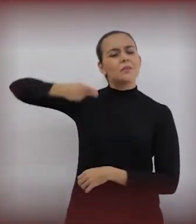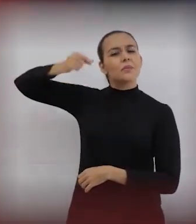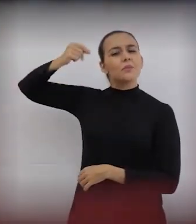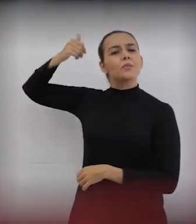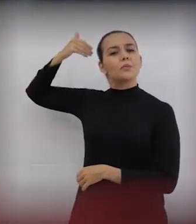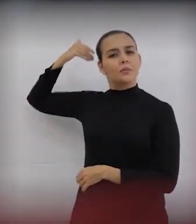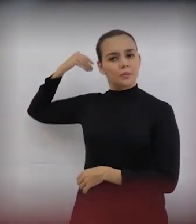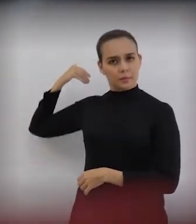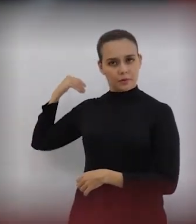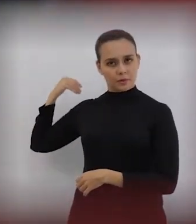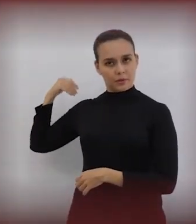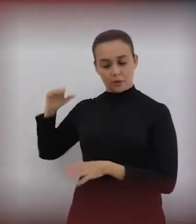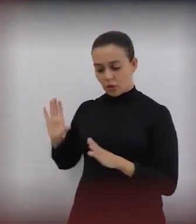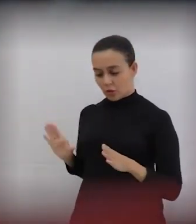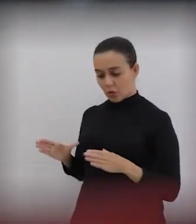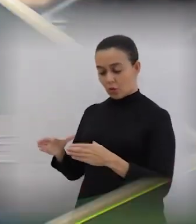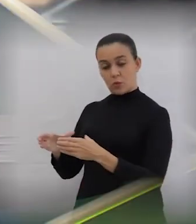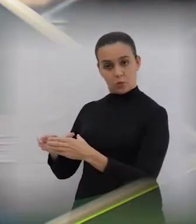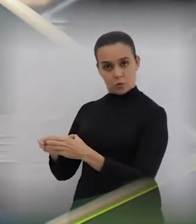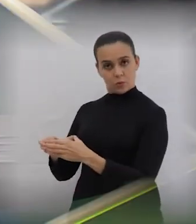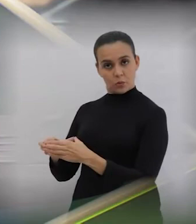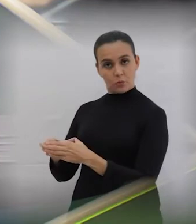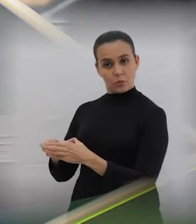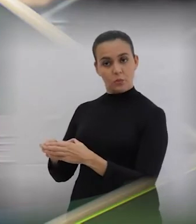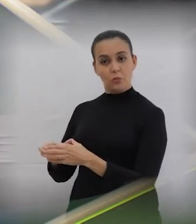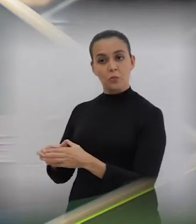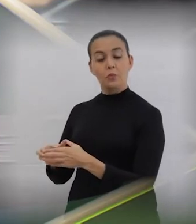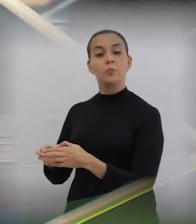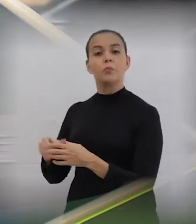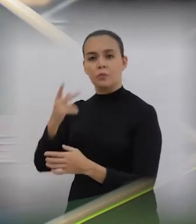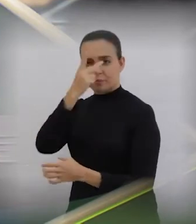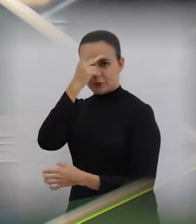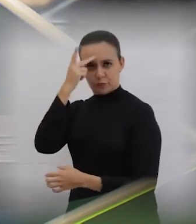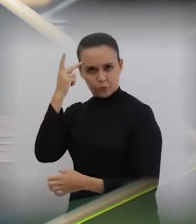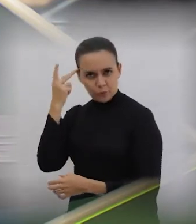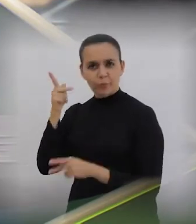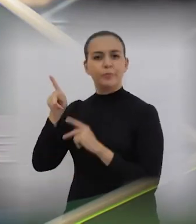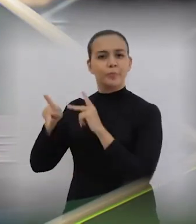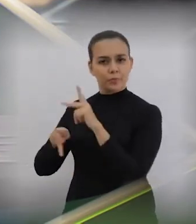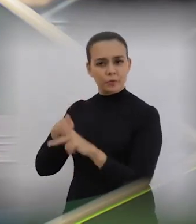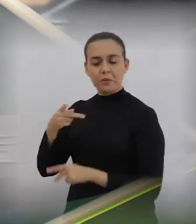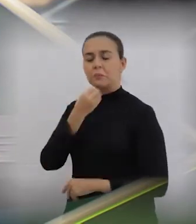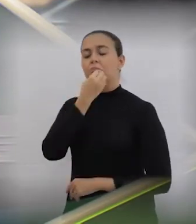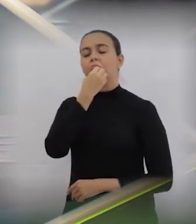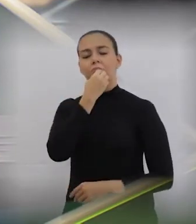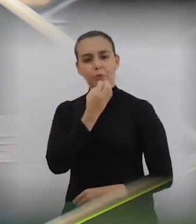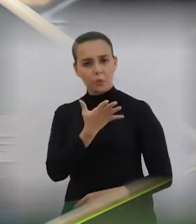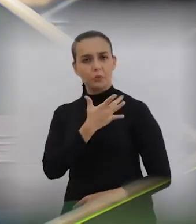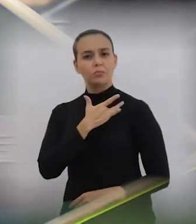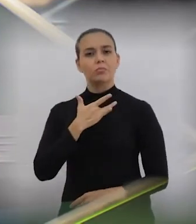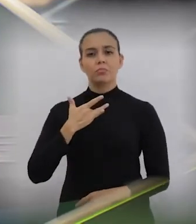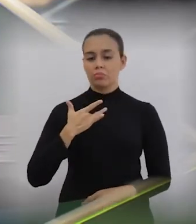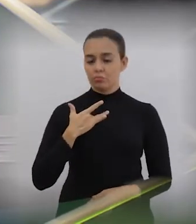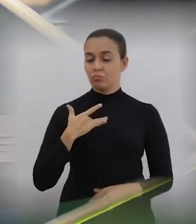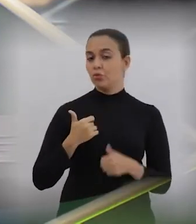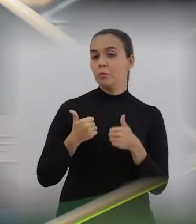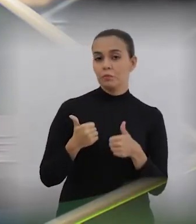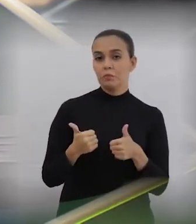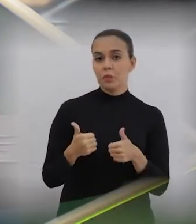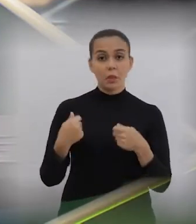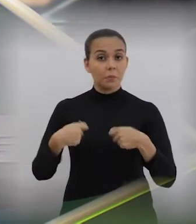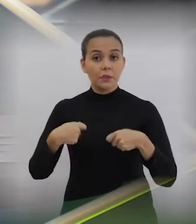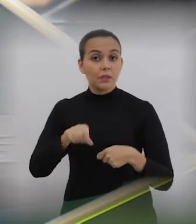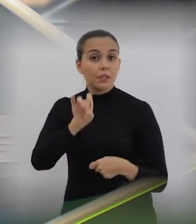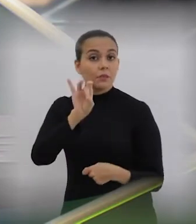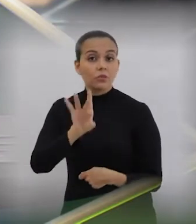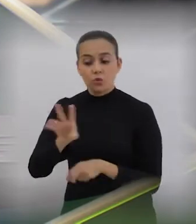No passado, as massas foram mantidas saudáveis e bem alimentadas porque eram